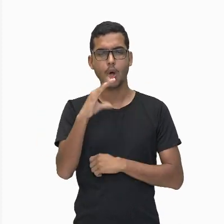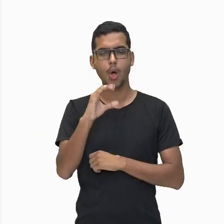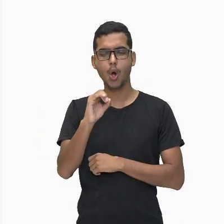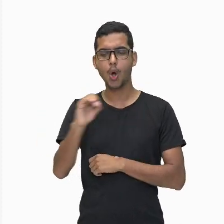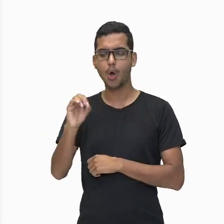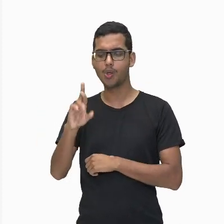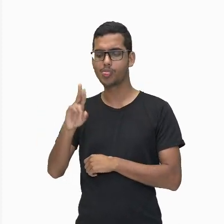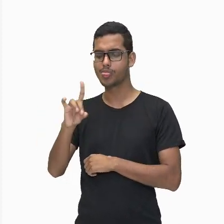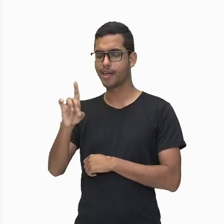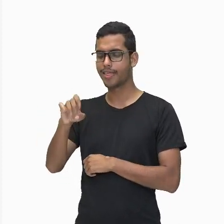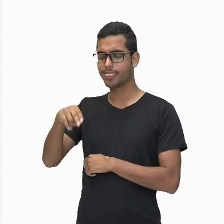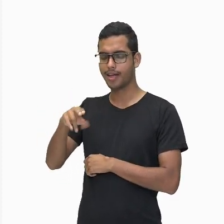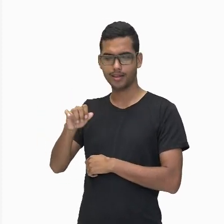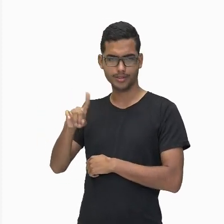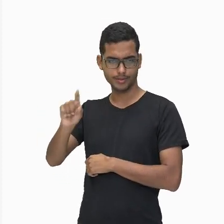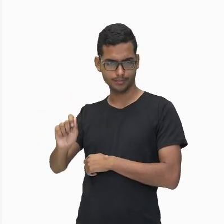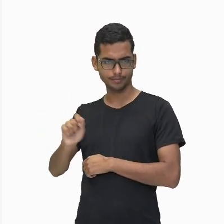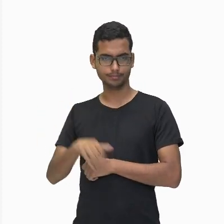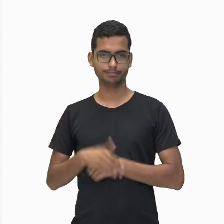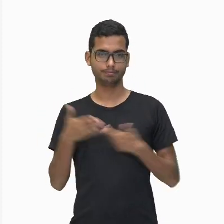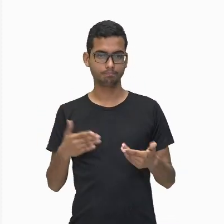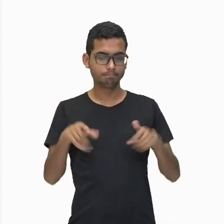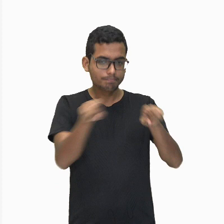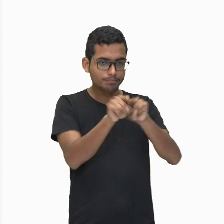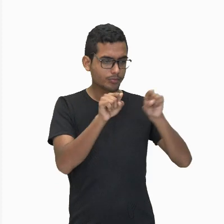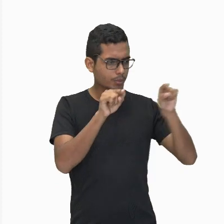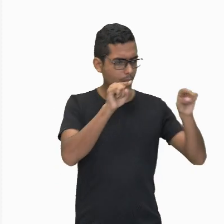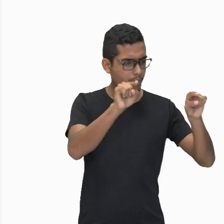fala aí em distância de dois pontos,